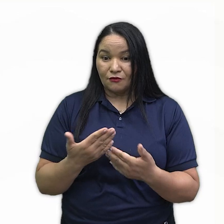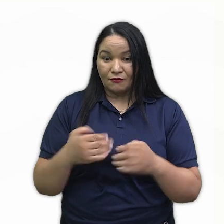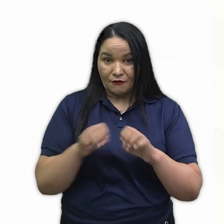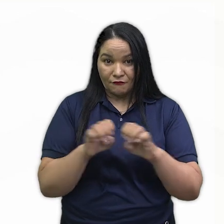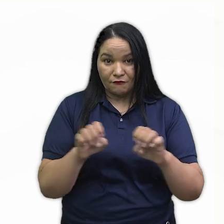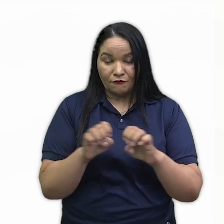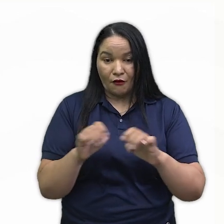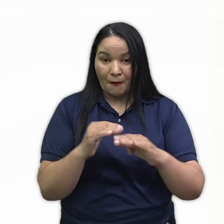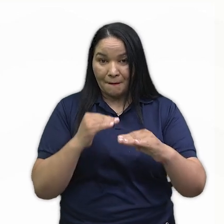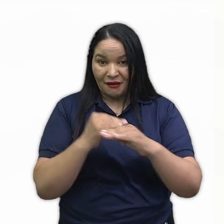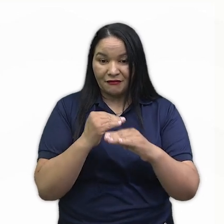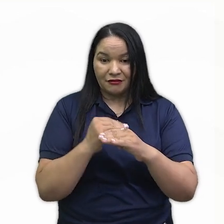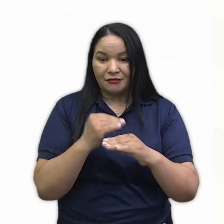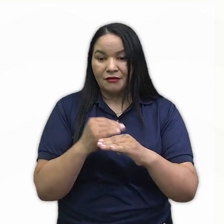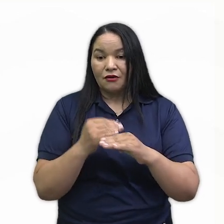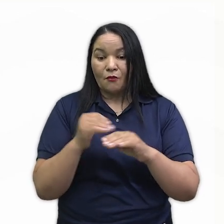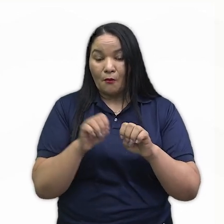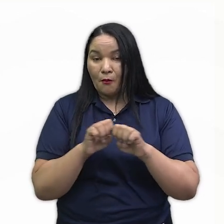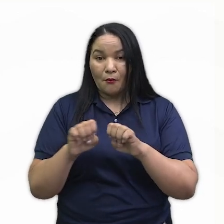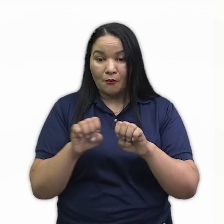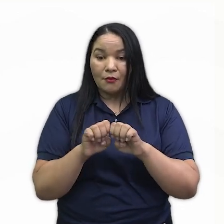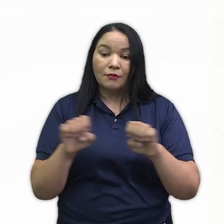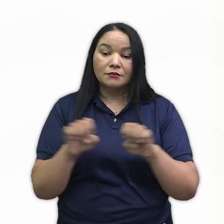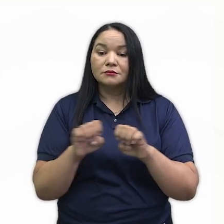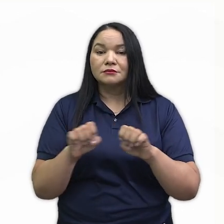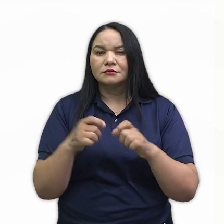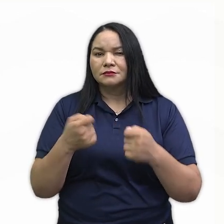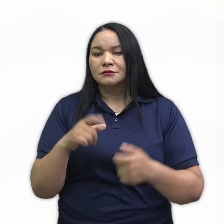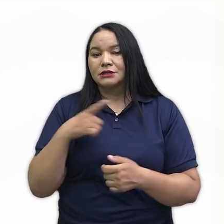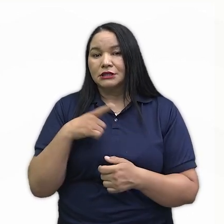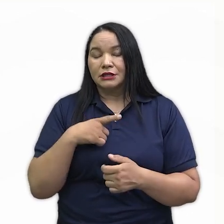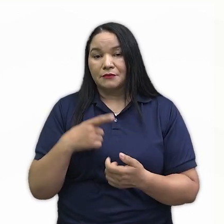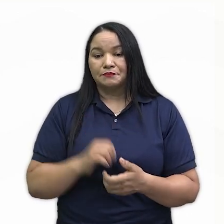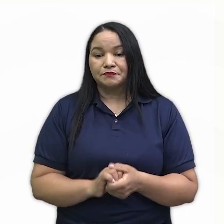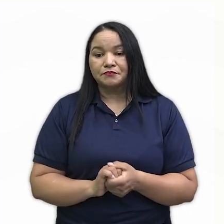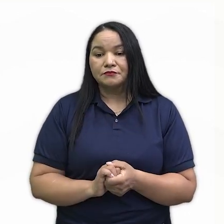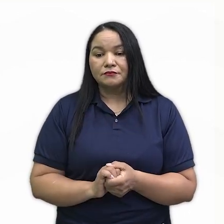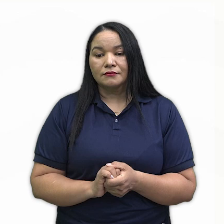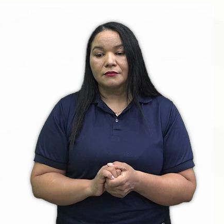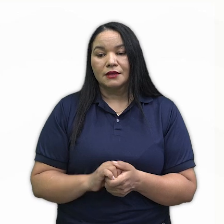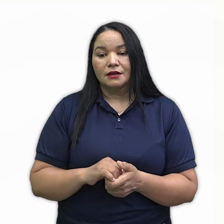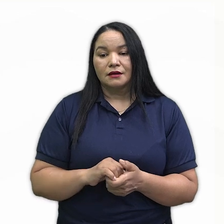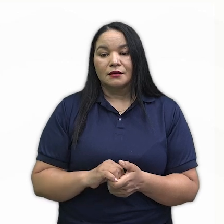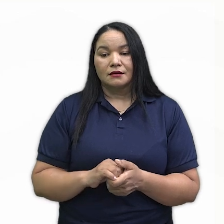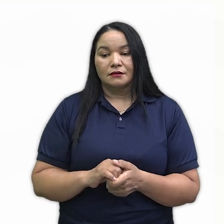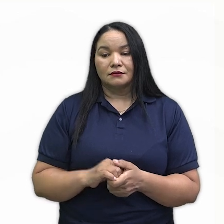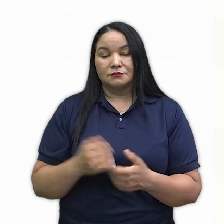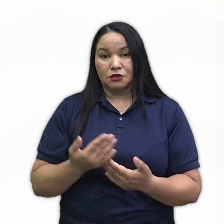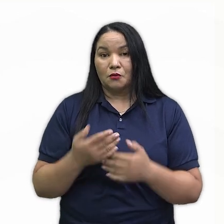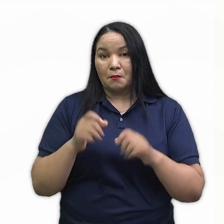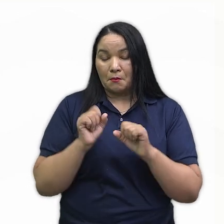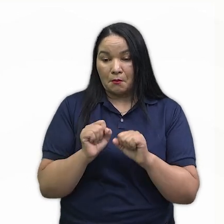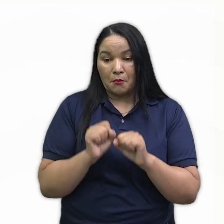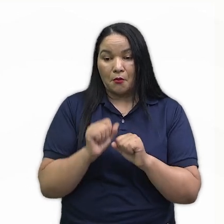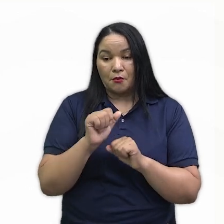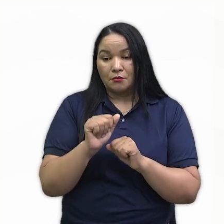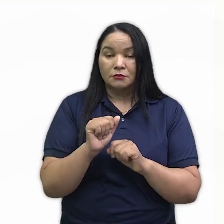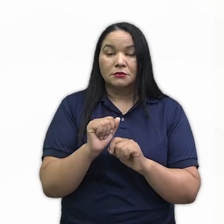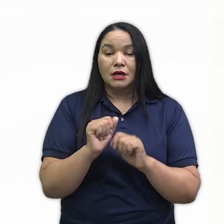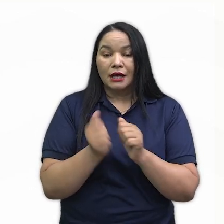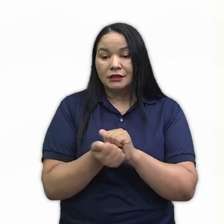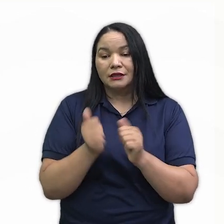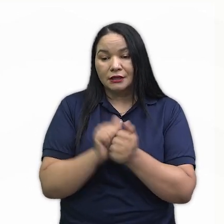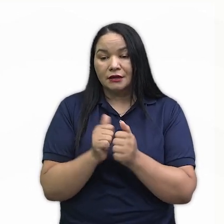Ali a notação padrão para você. Se nós temos um logaritmo, esse logaritmo pode ser escrito na forma de uma equação